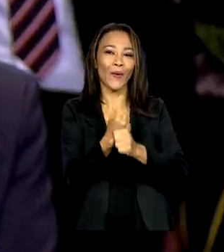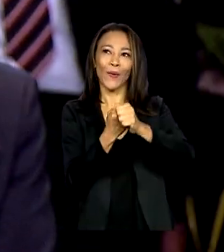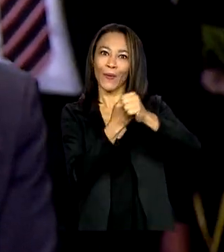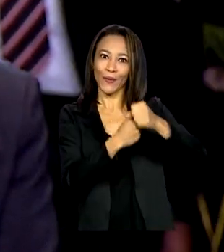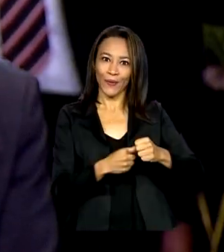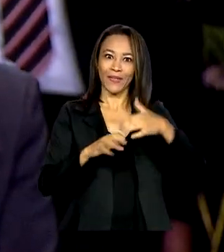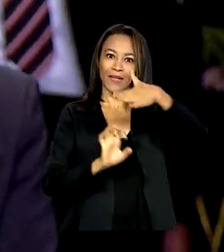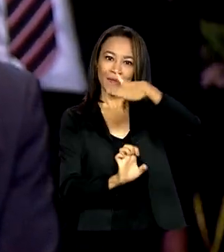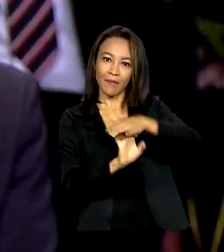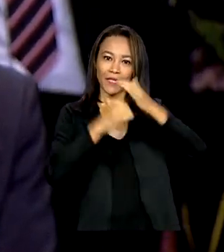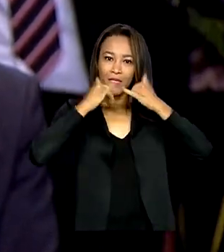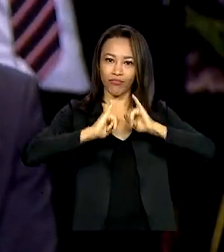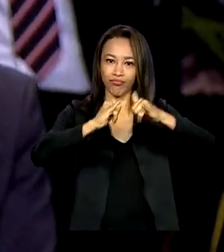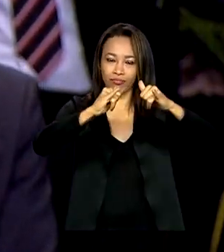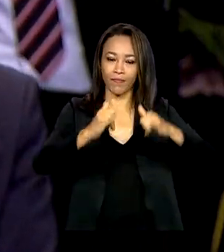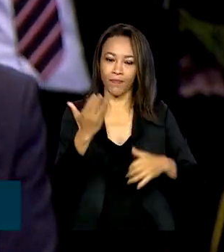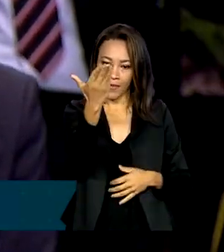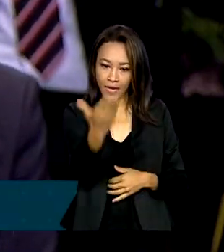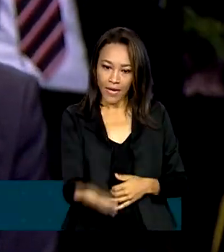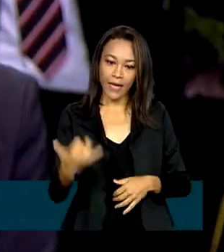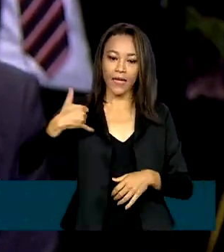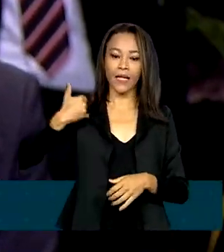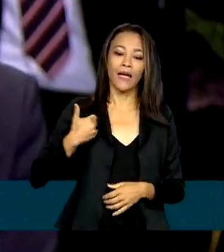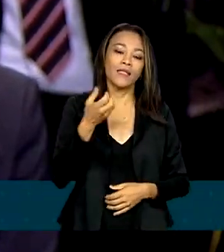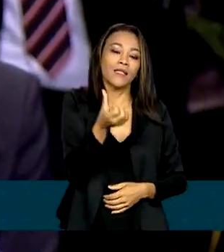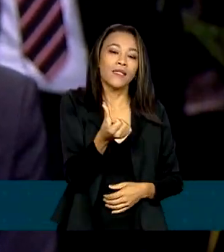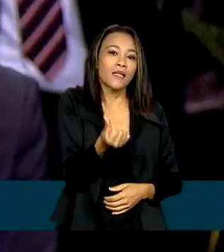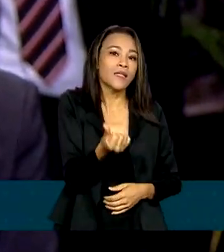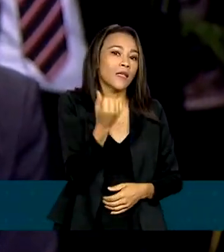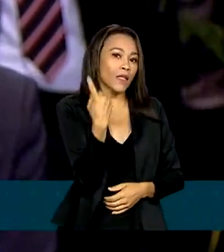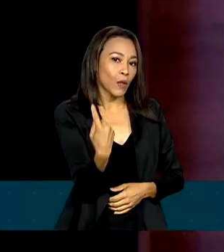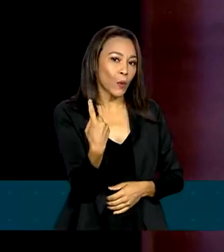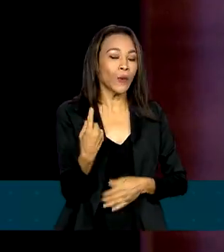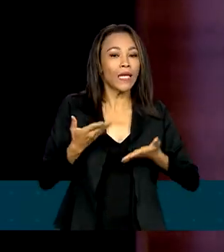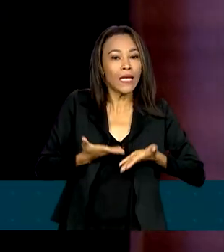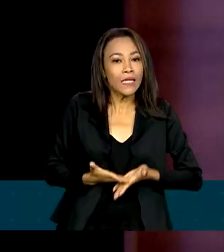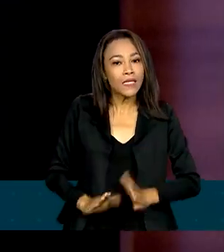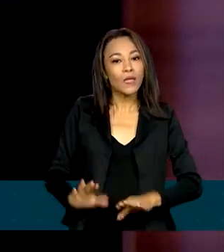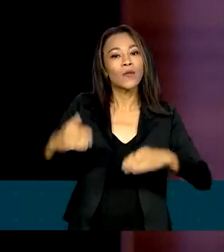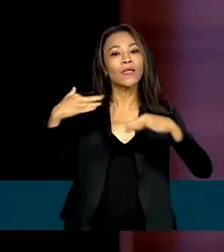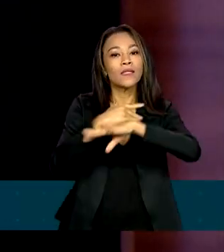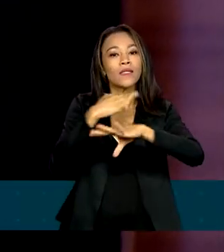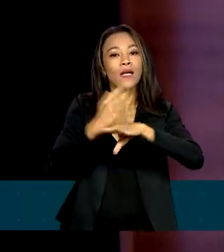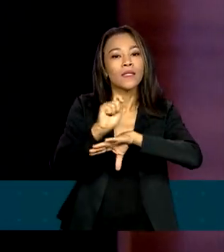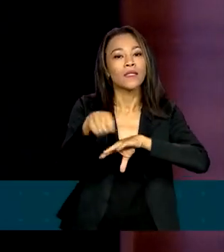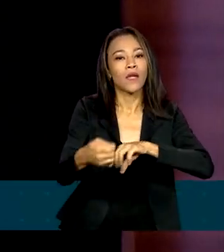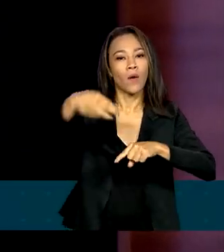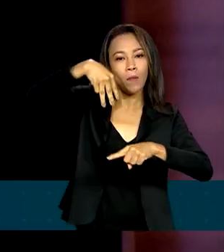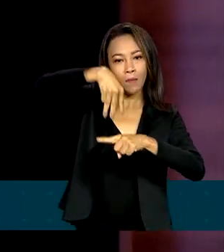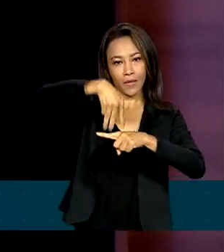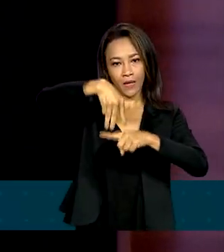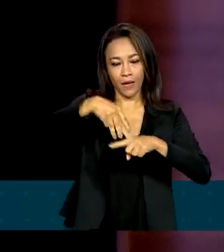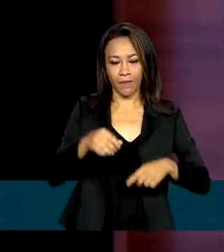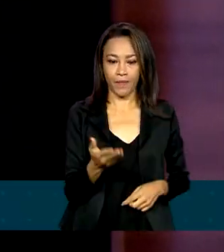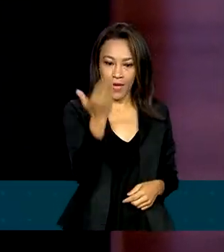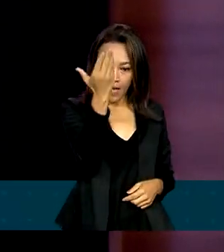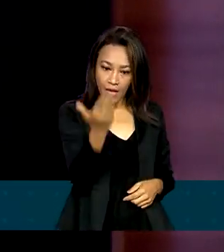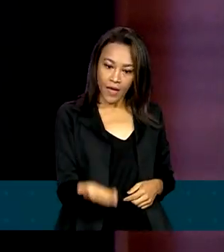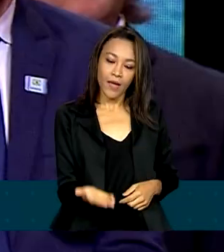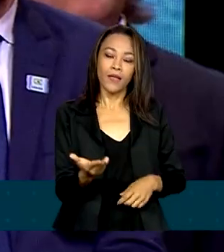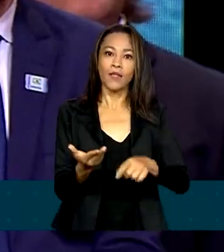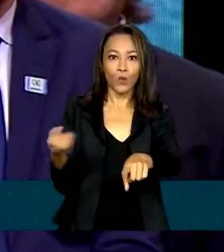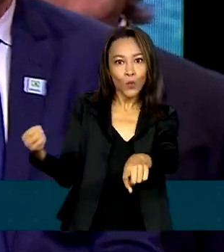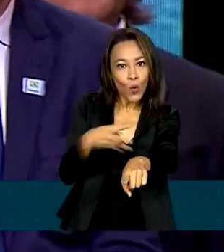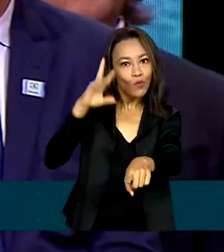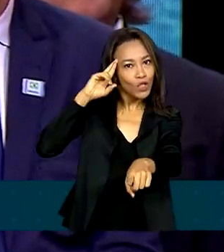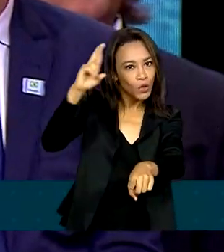Enio Verri tem 61 anos e nasceu em Maringá, no Paraná. O novo diretor-geral brasileiro de Itaipu Binacional